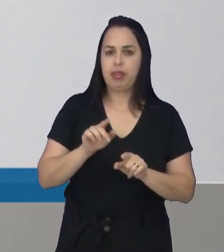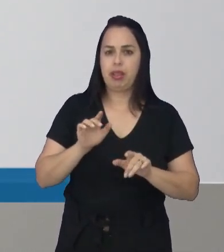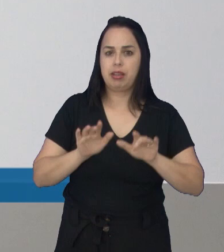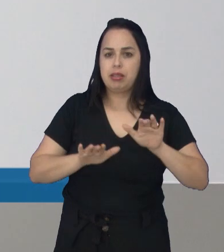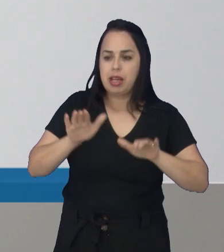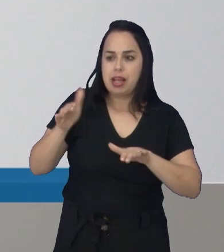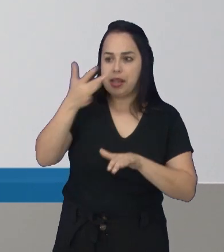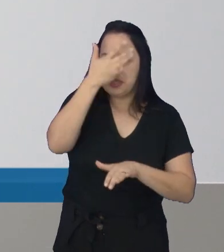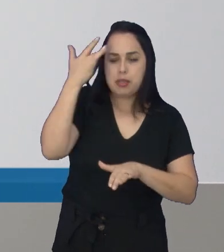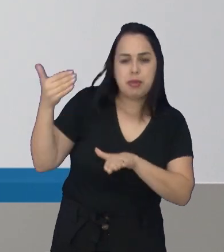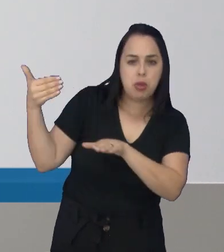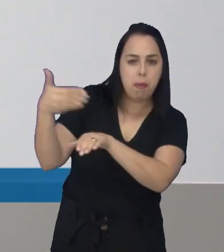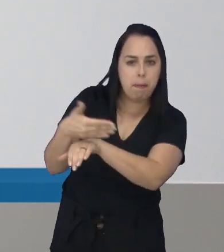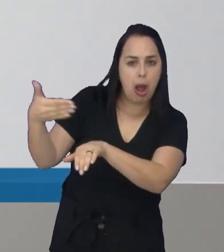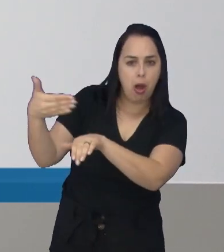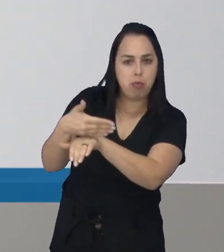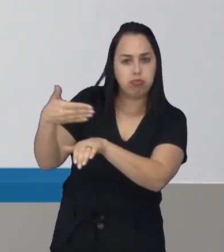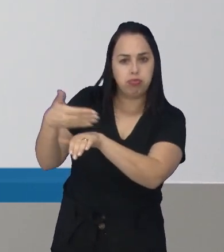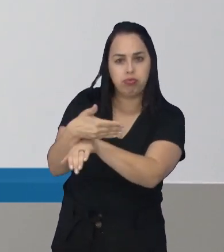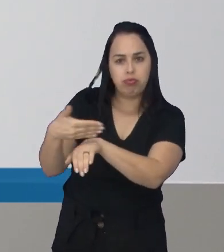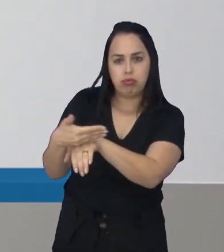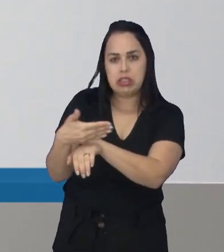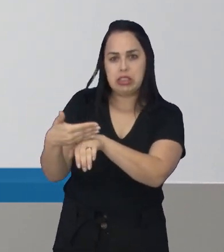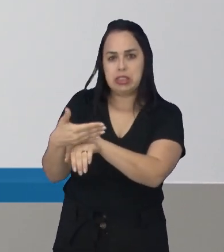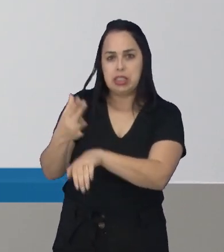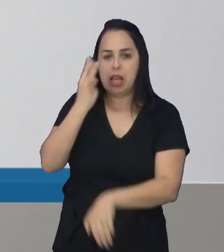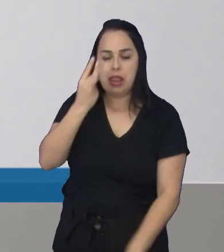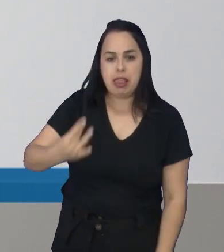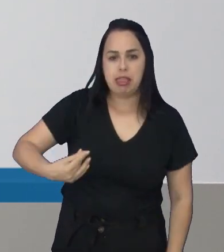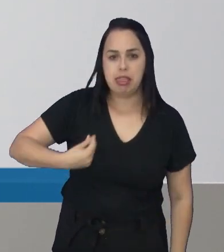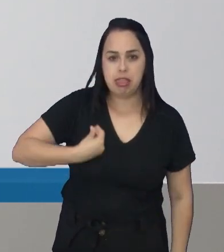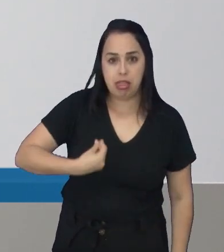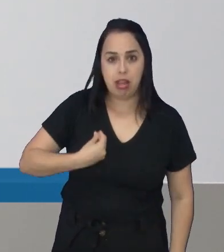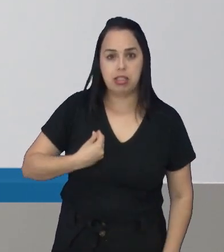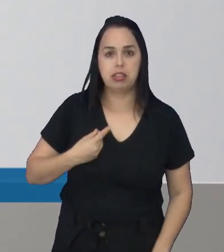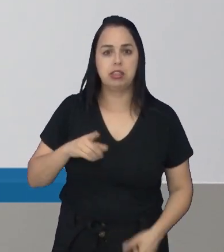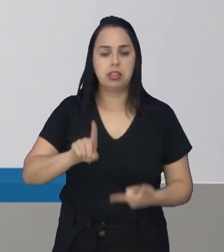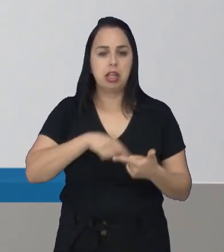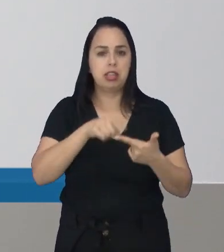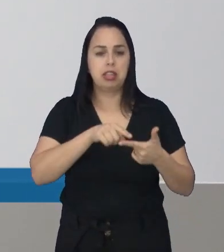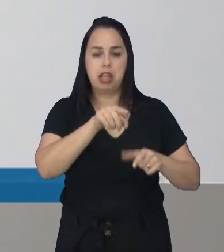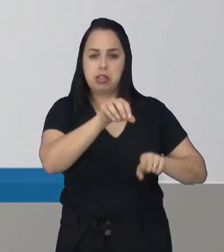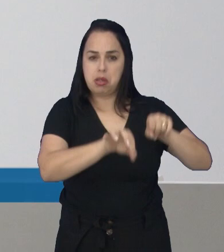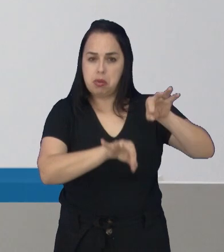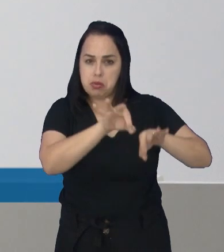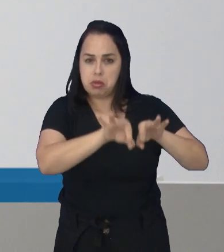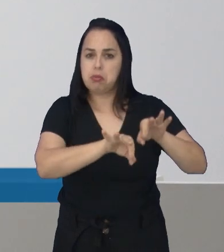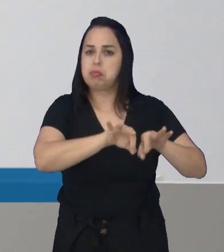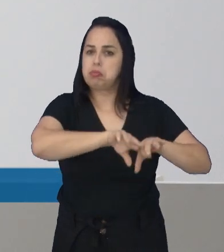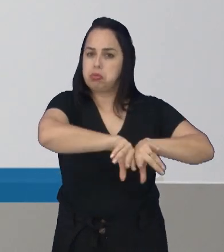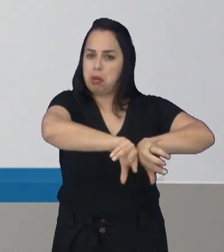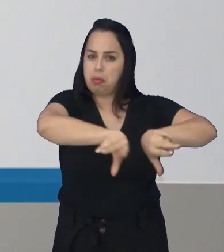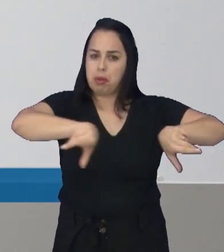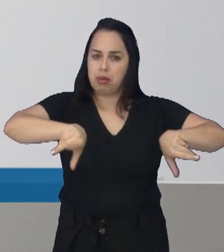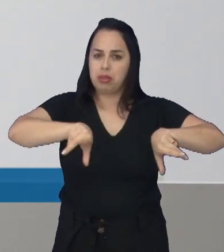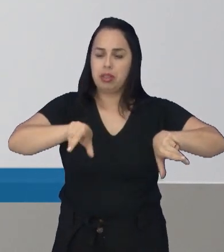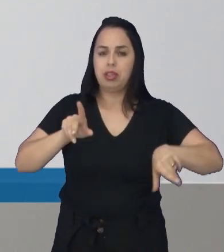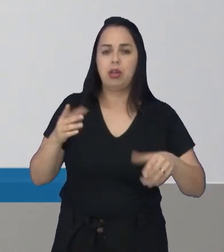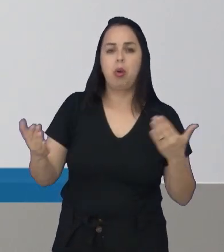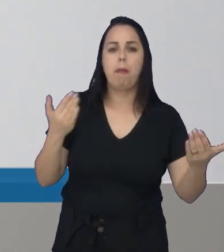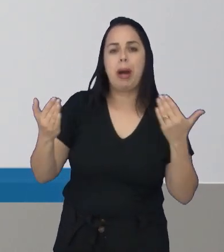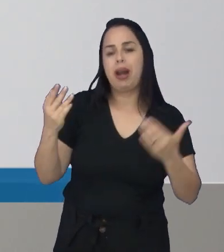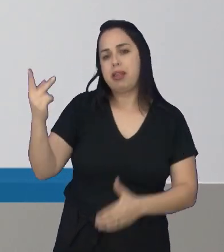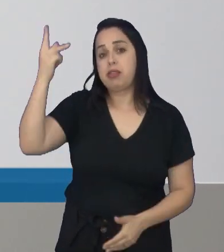participação da população diretamente nas discussões nas oficinas nas audiências do que São Paulo